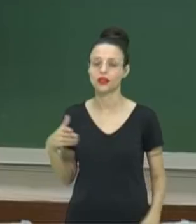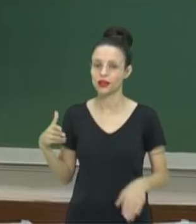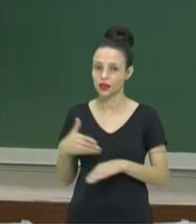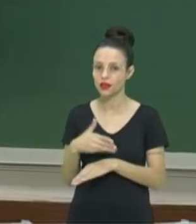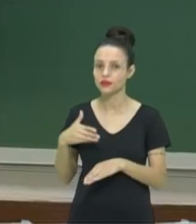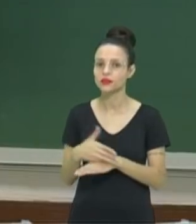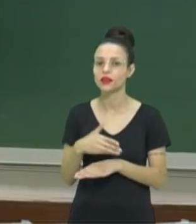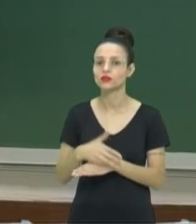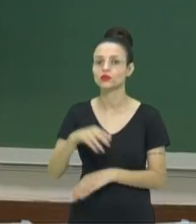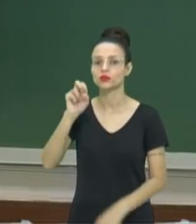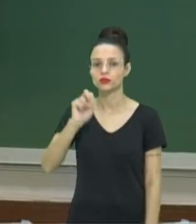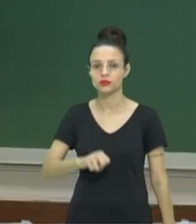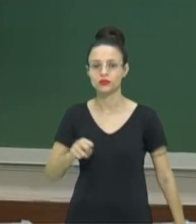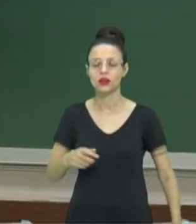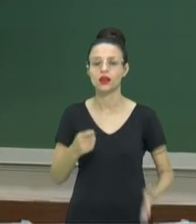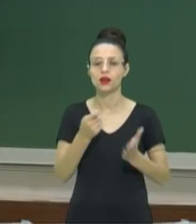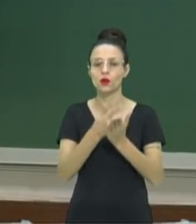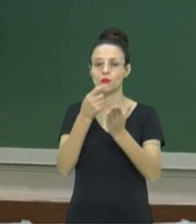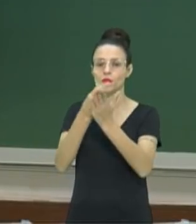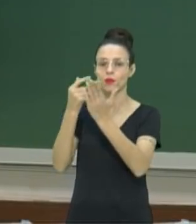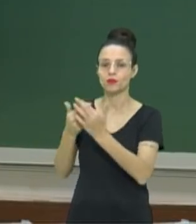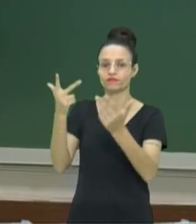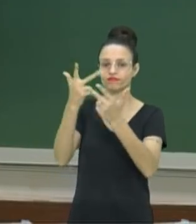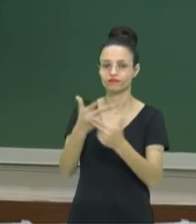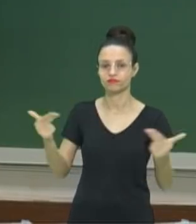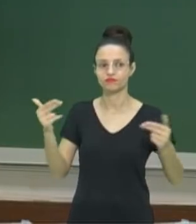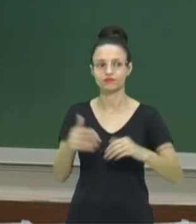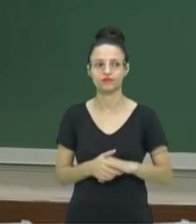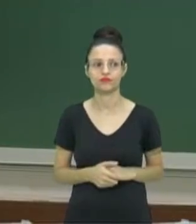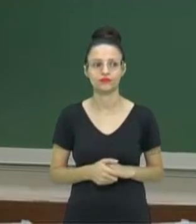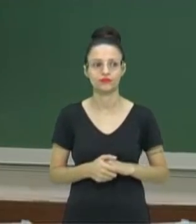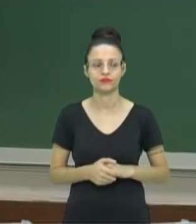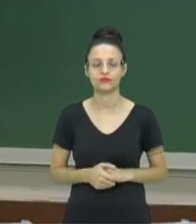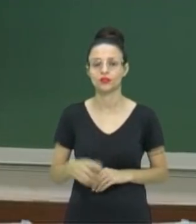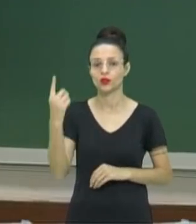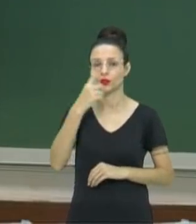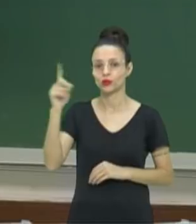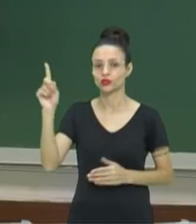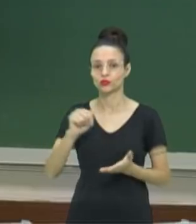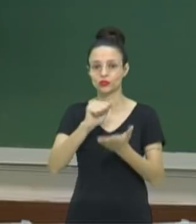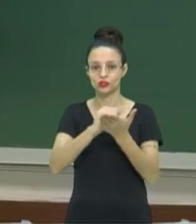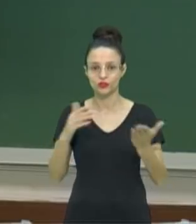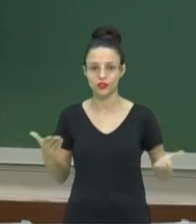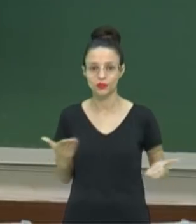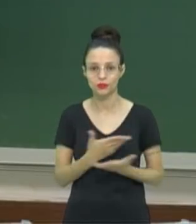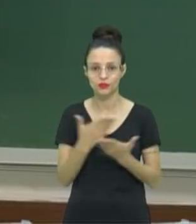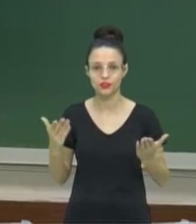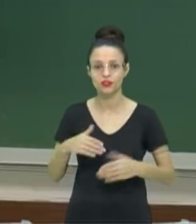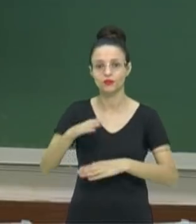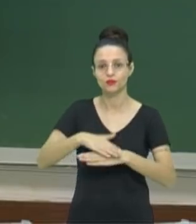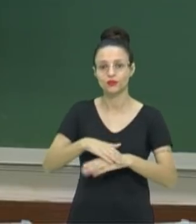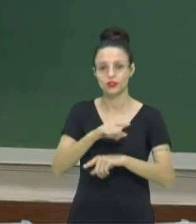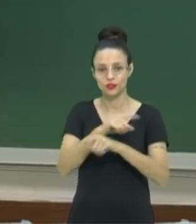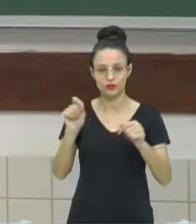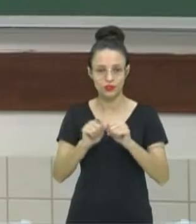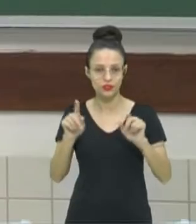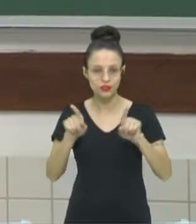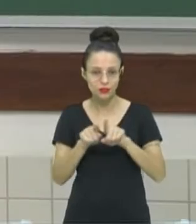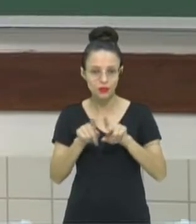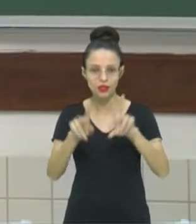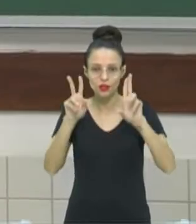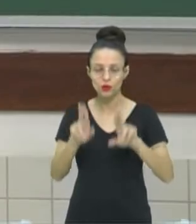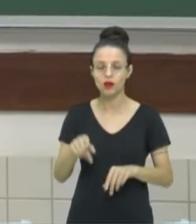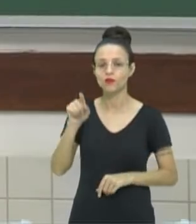acesso significativo ali aos bens de consumo. E a última atividadezinha ali, o que vocês vão fazer? Mesma coisa da